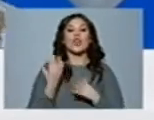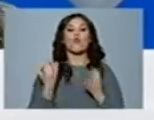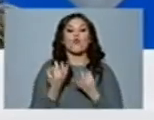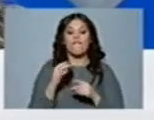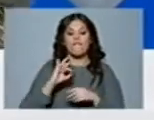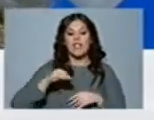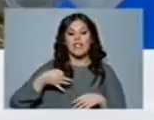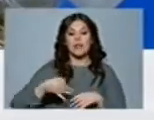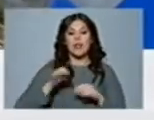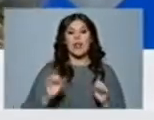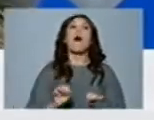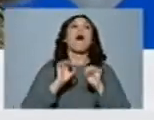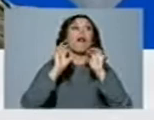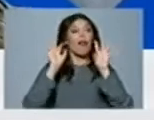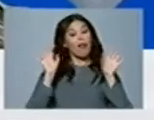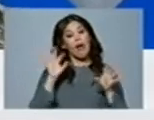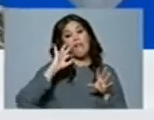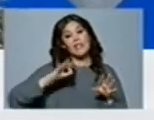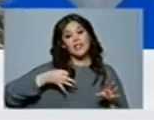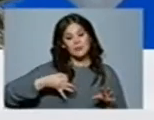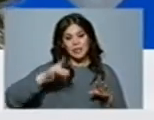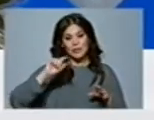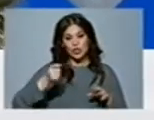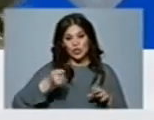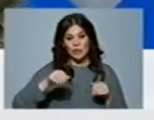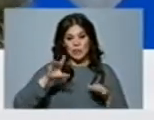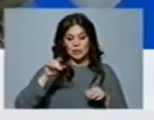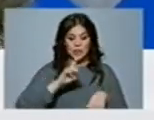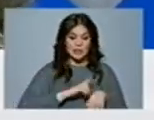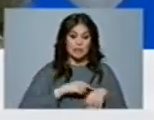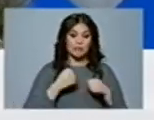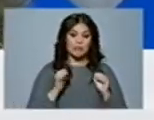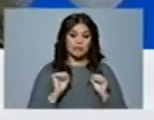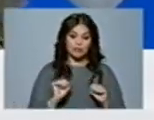fim de semana. Claro que este fim de semana temos Chaves, mas estamos numa época em que